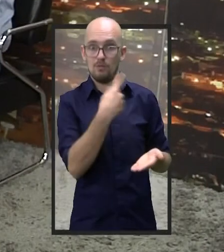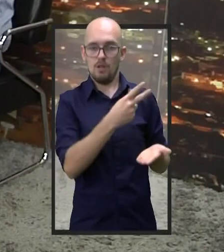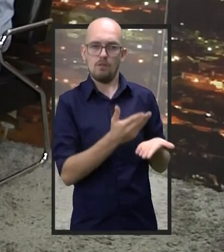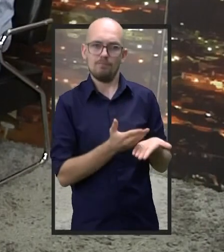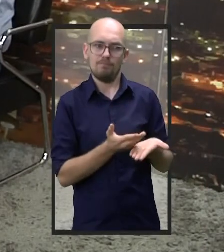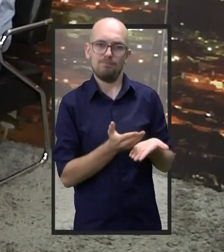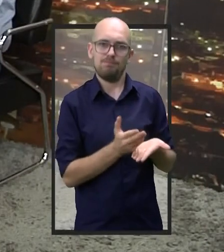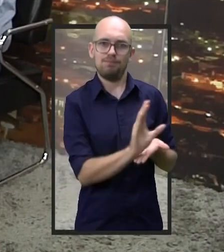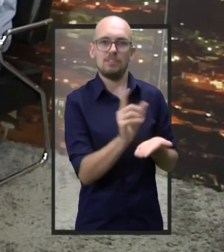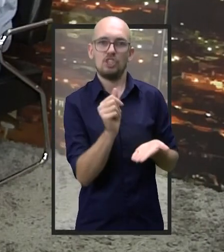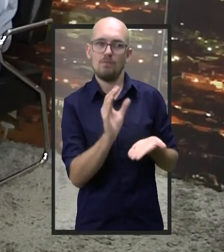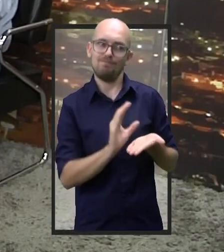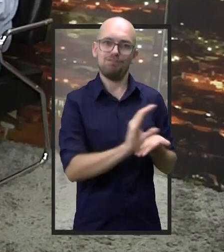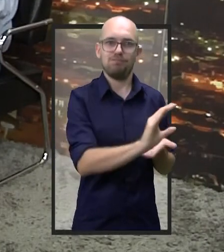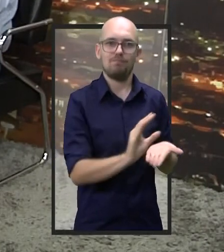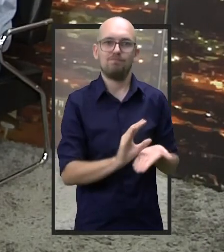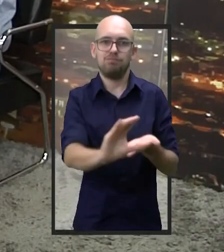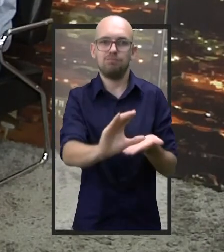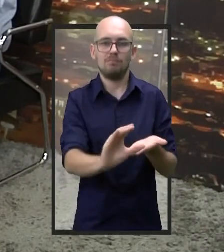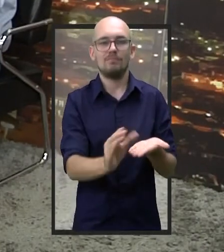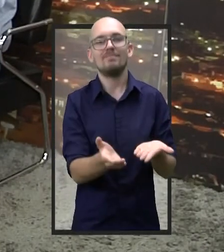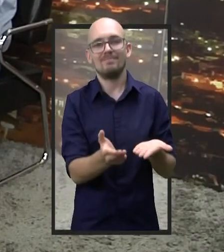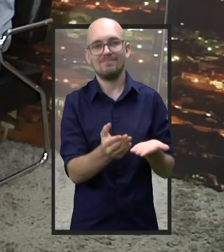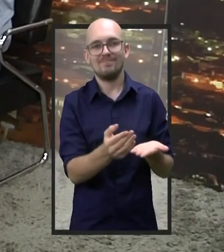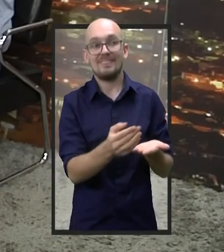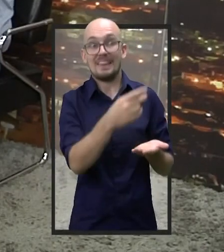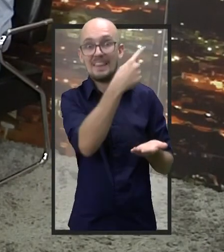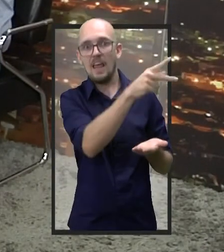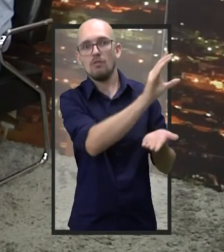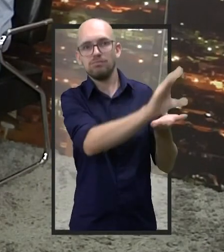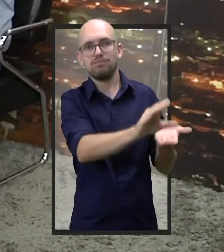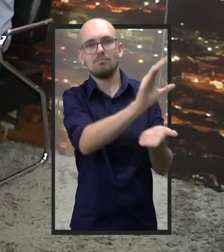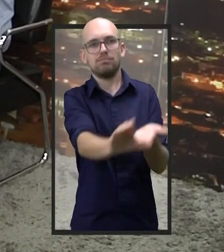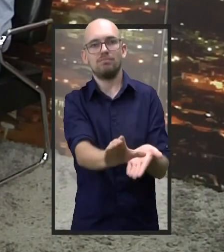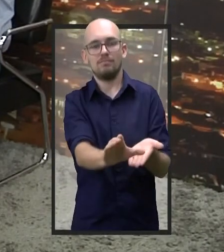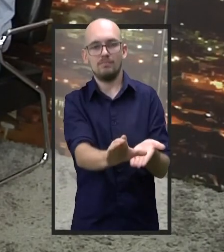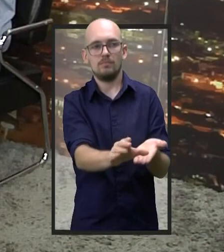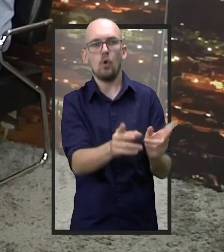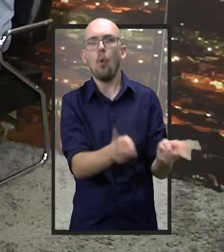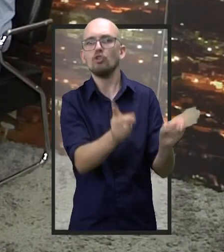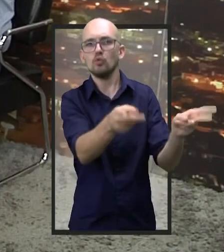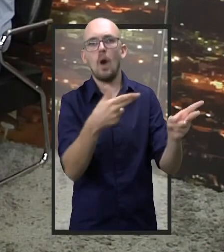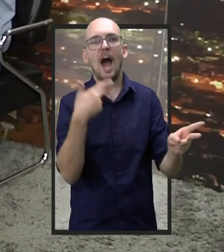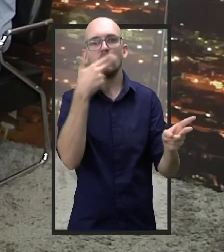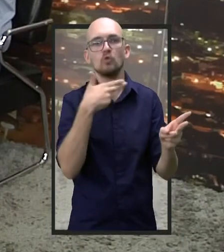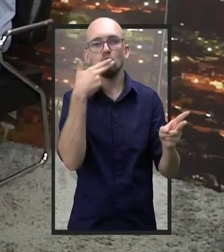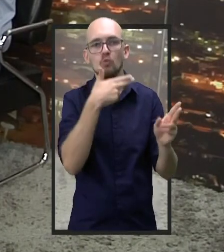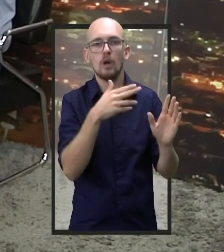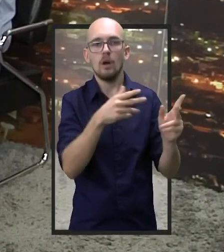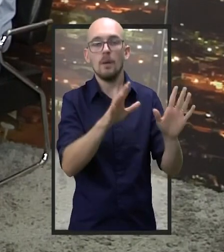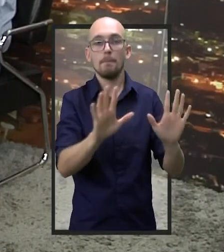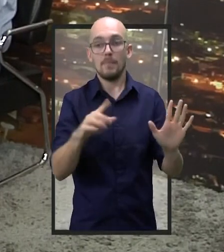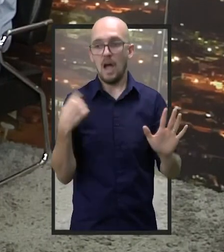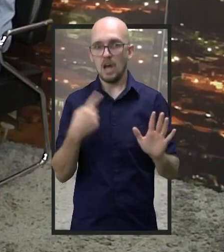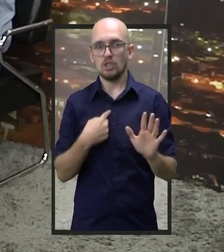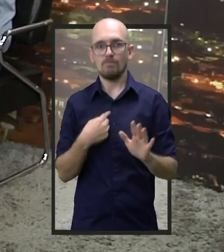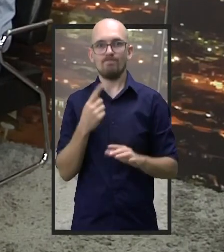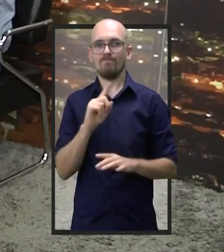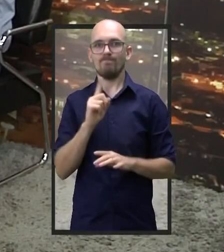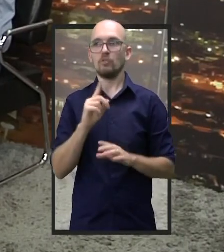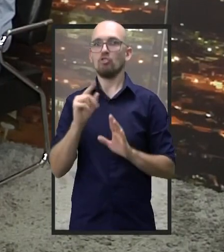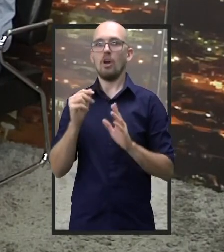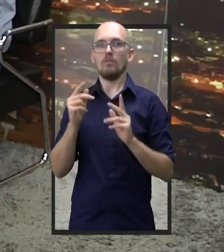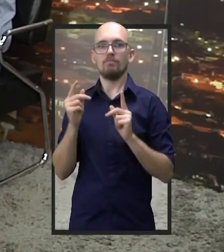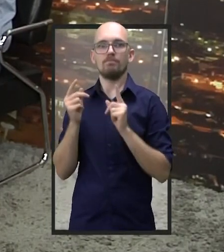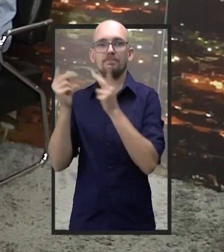que tem de disponível. Então, é uma ação social, mantém o cara produzindo açúcar, só que já está ofertado. Se está ofertado,